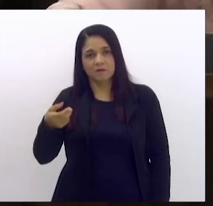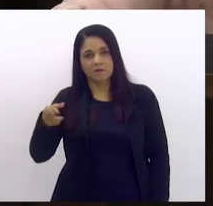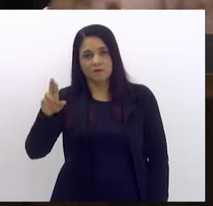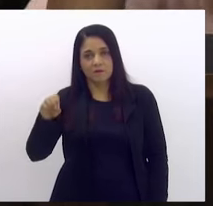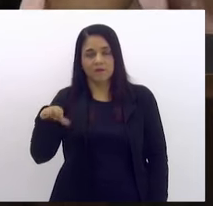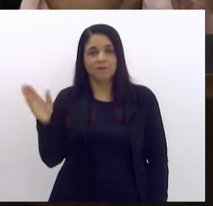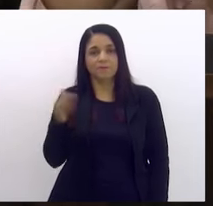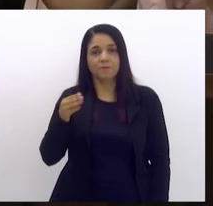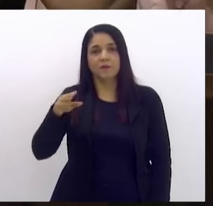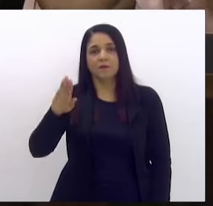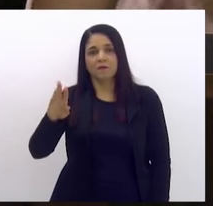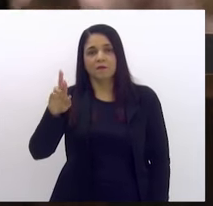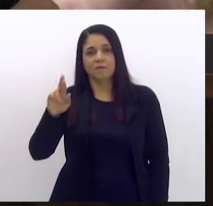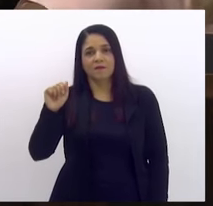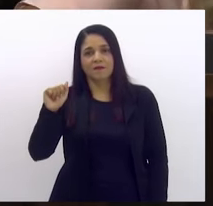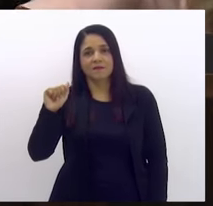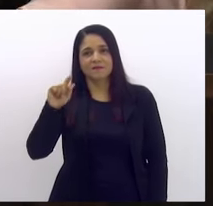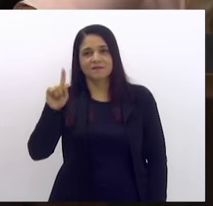Brazão.